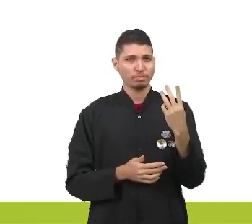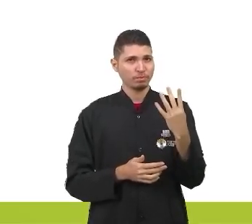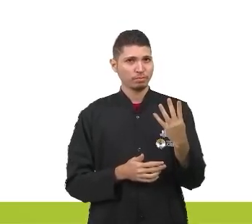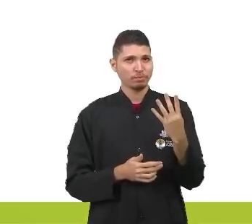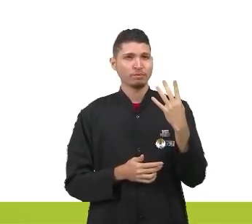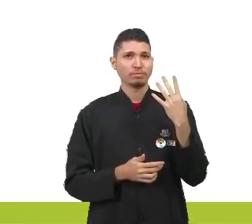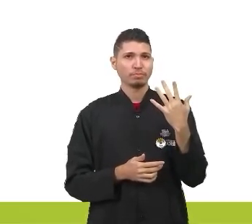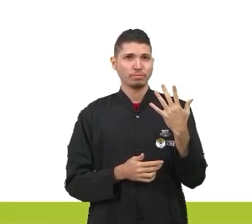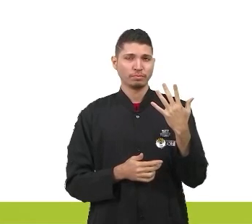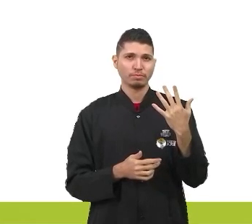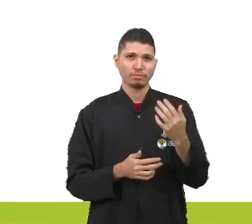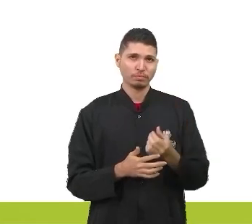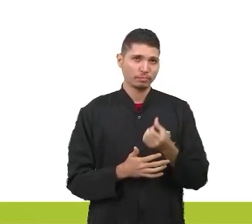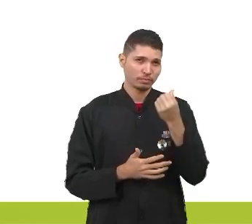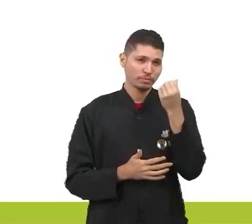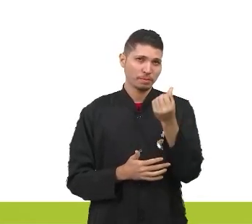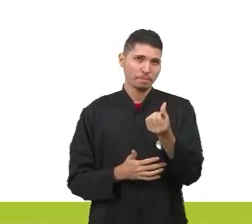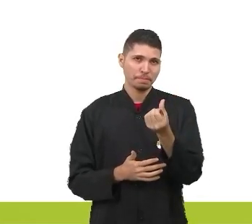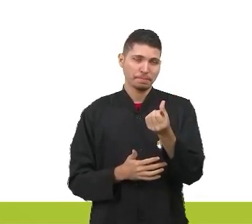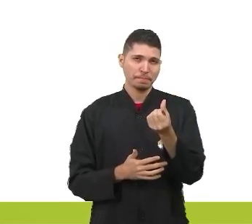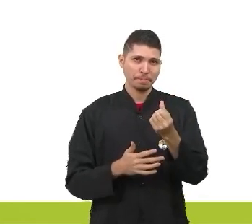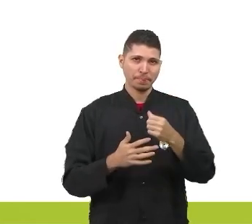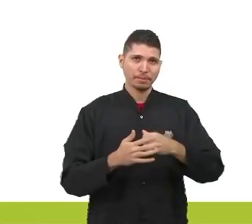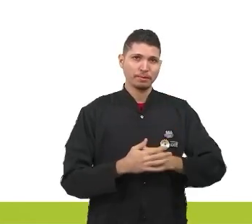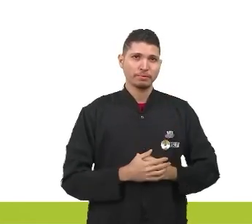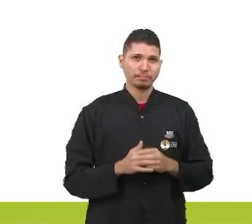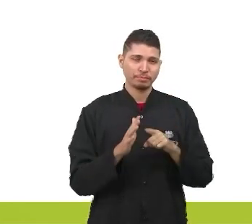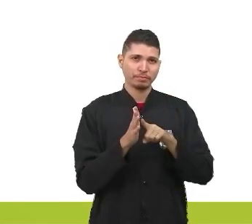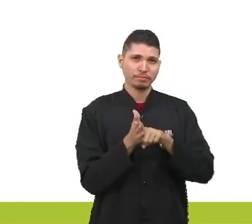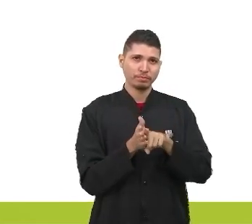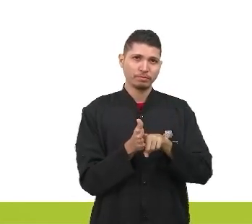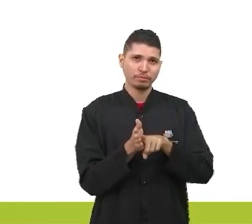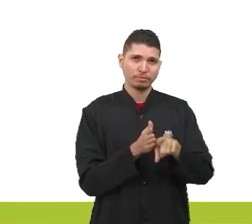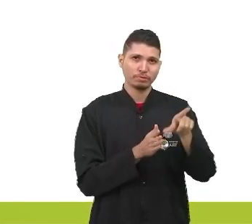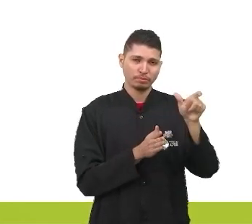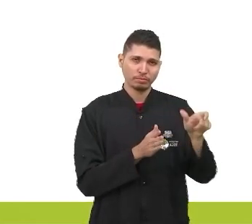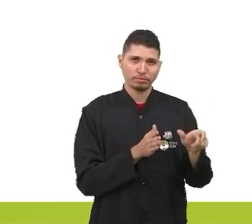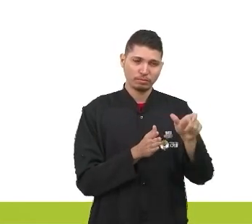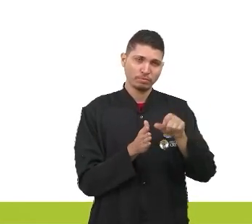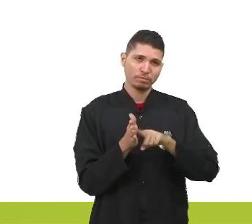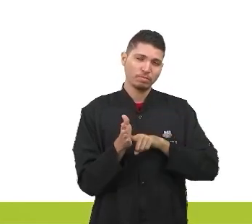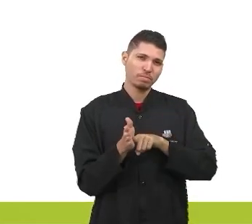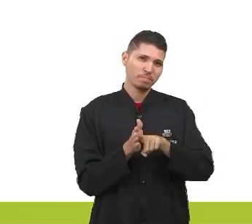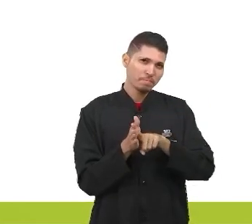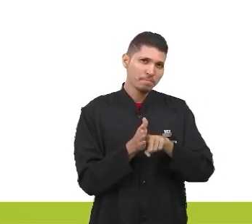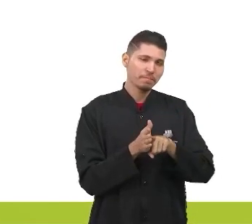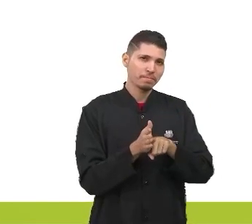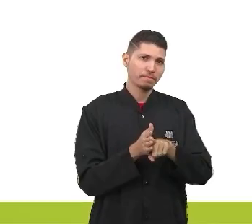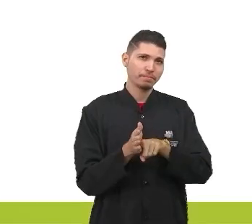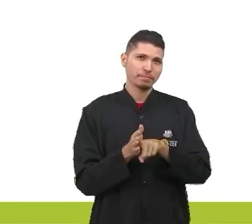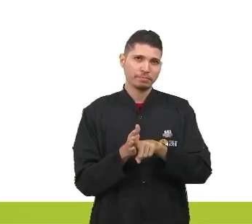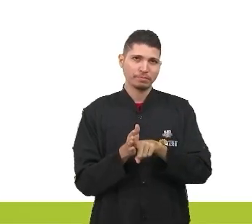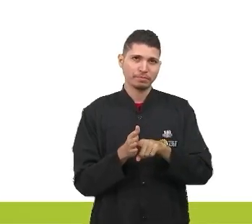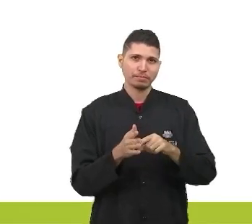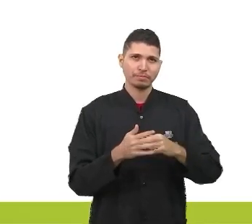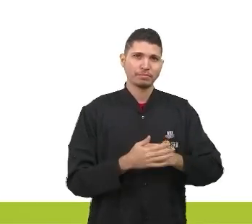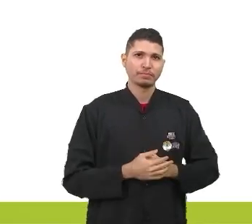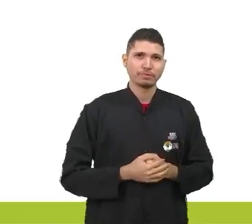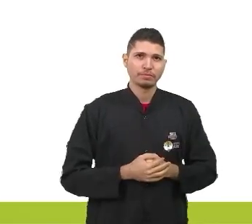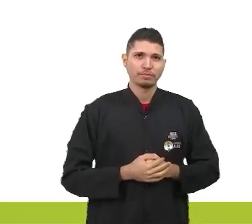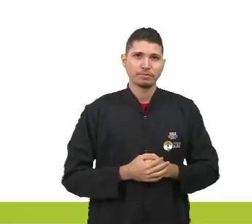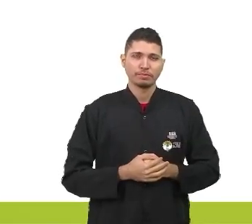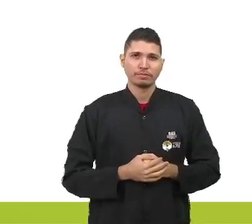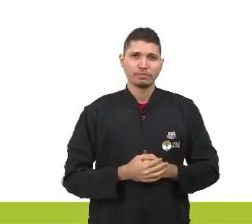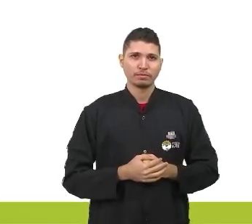7 códons. Ok? Então tá, pesquisadores submeteram a sequência a mutações independentes. Sabe-se que